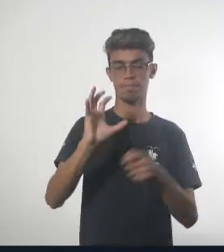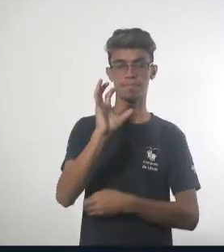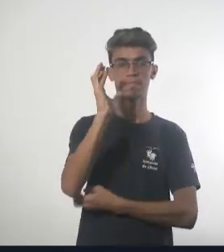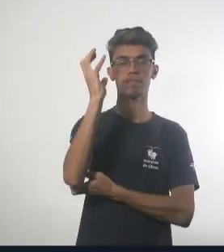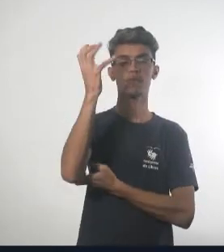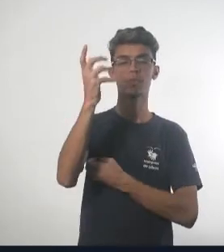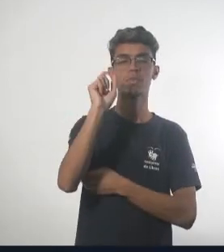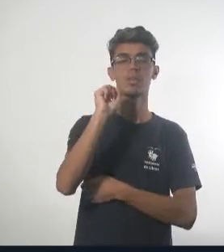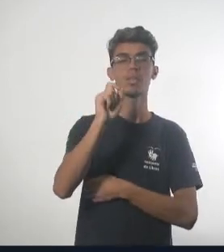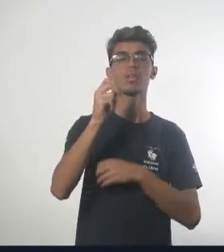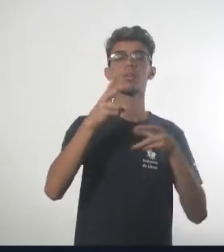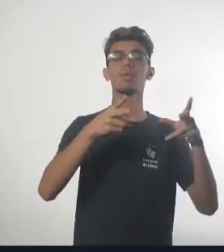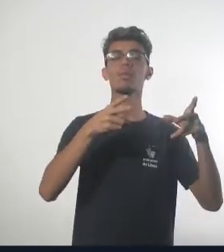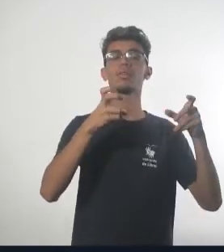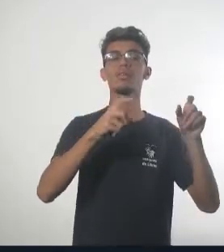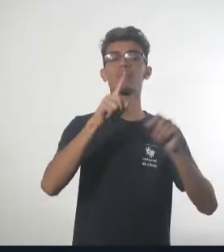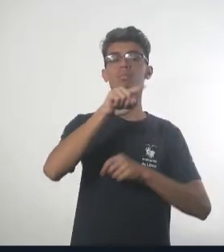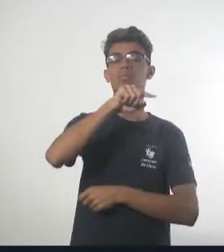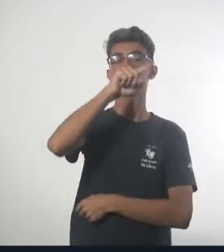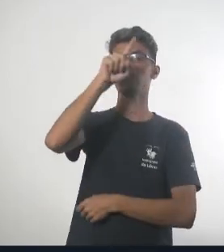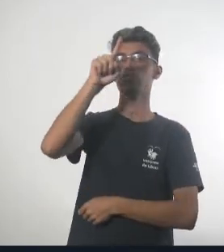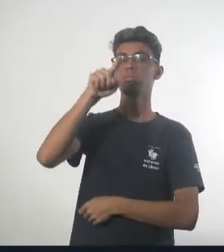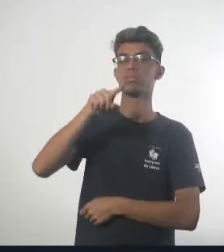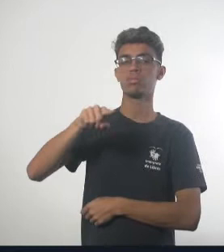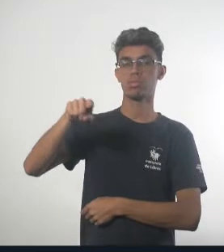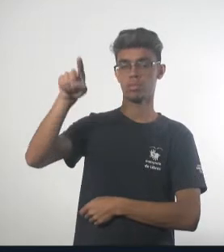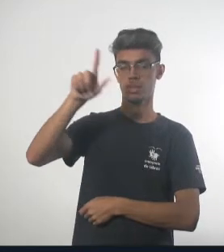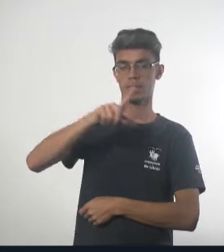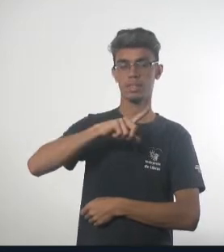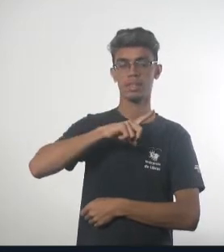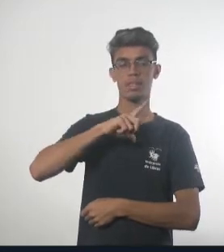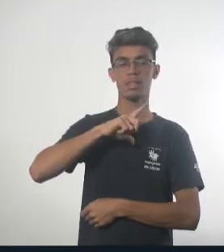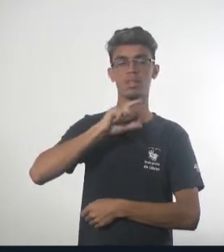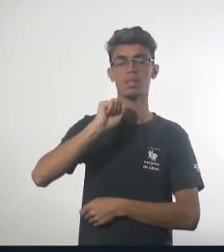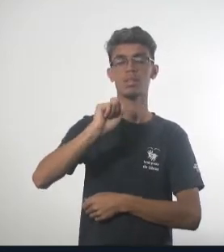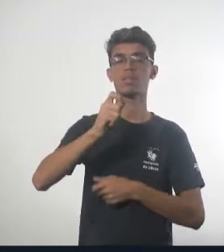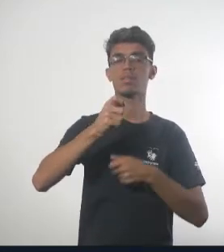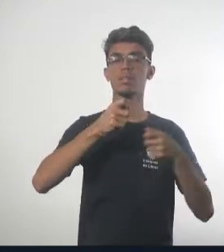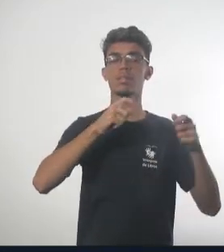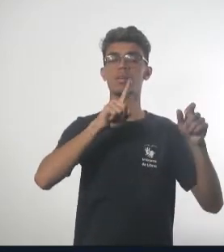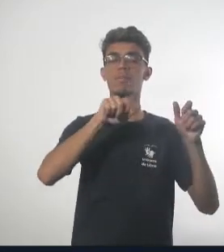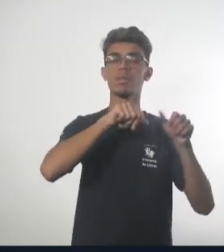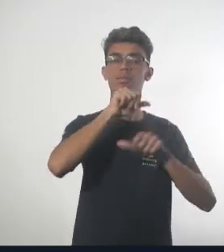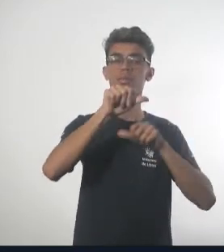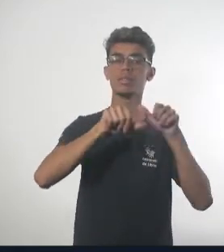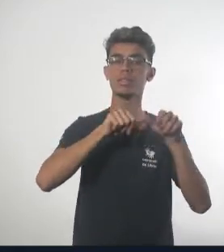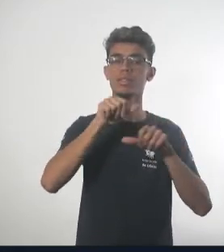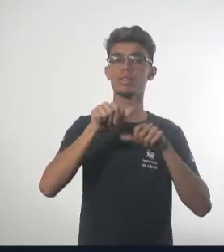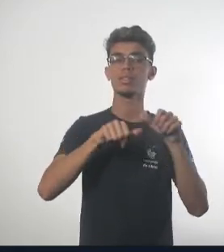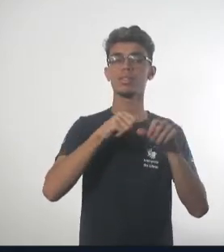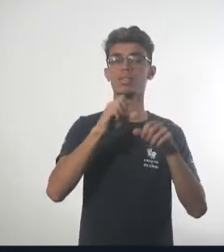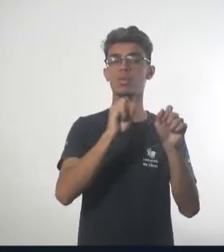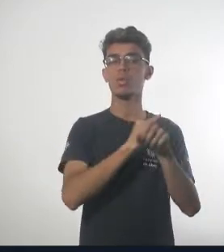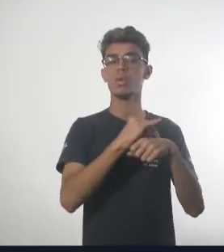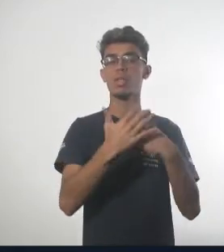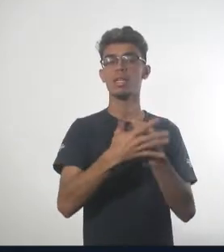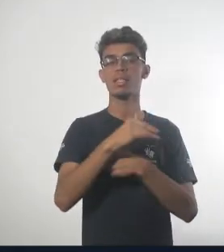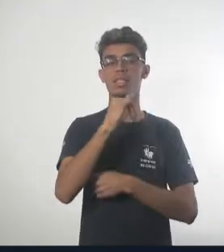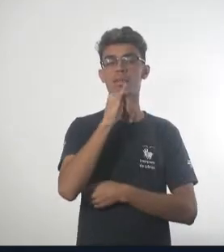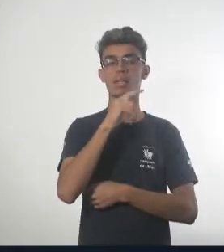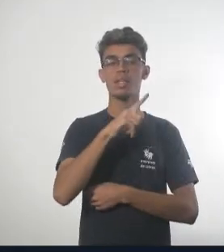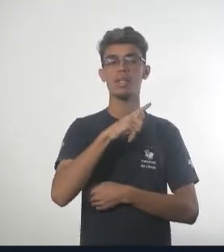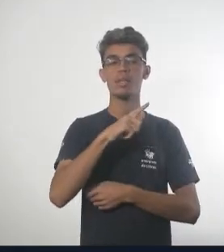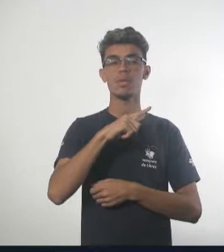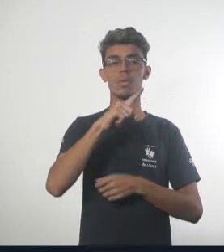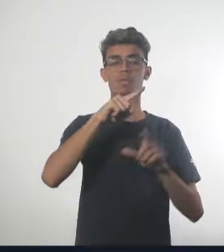que a variação aí desses surtos notificados acompanha a curva epidêmica dos casos no município. Então, quando temos picos aí em relação